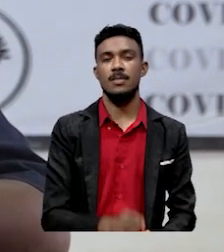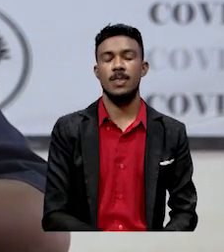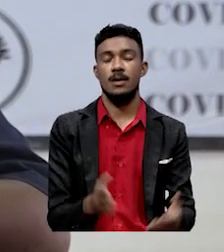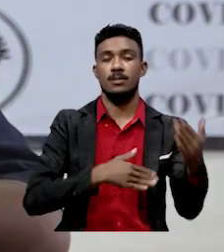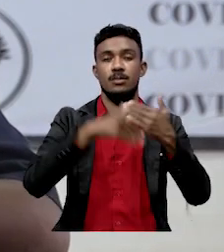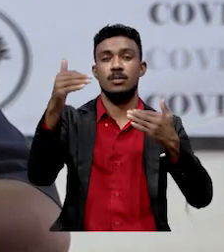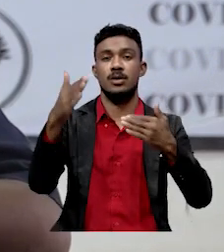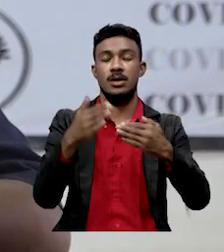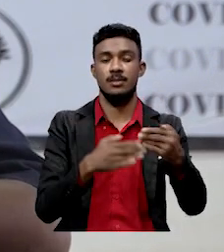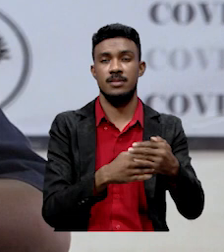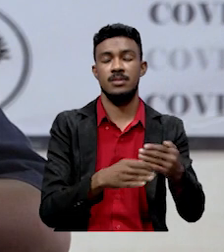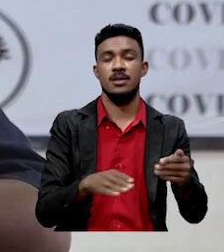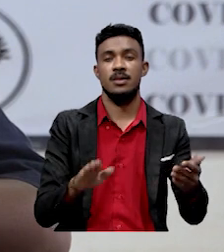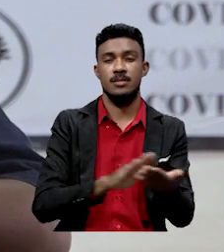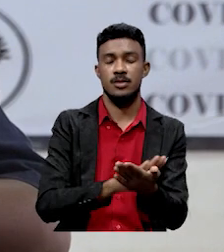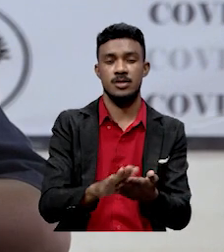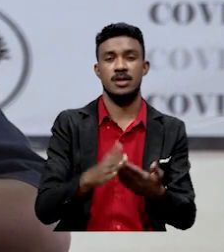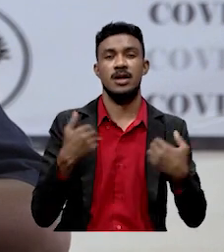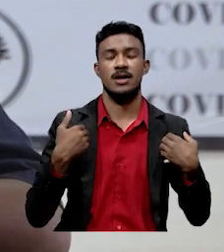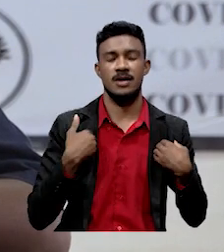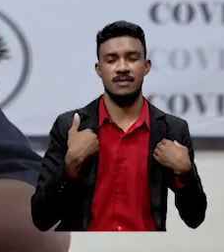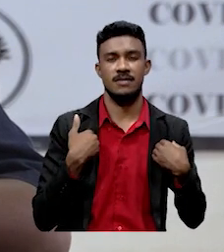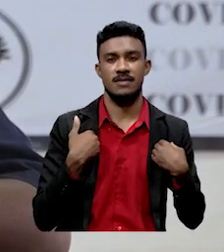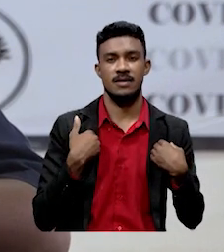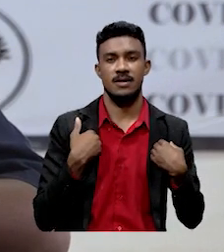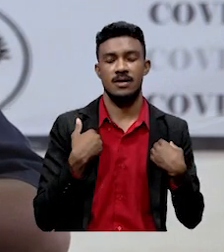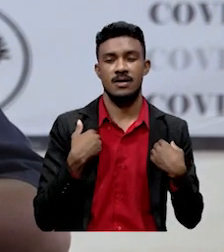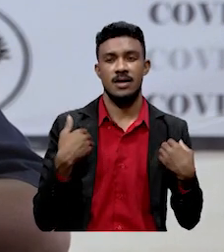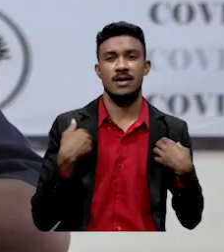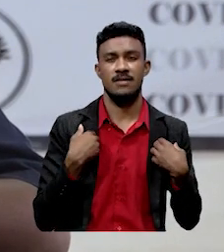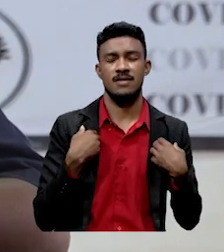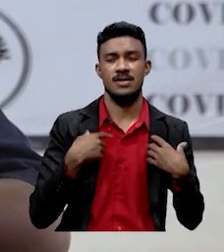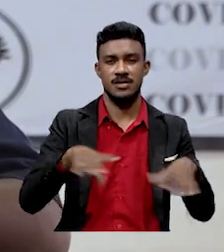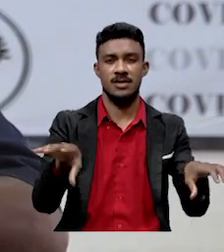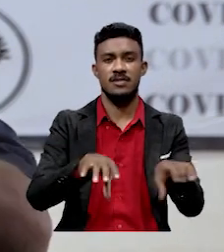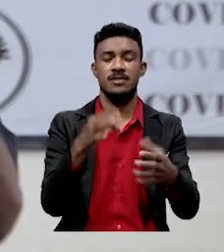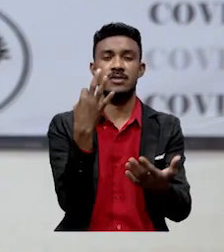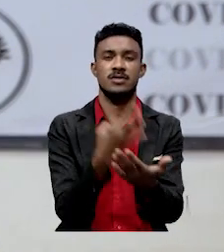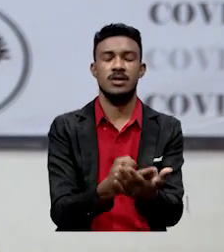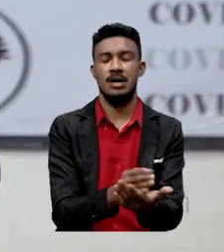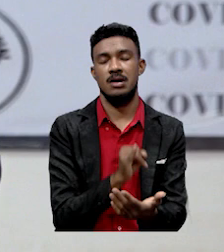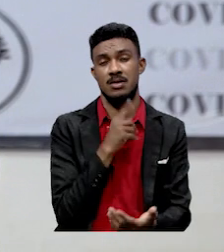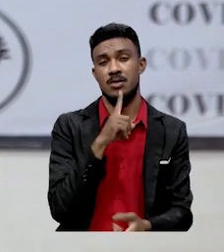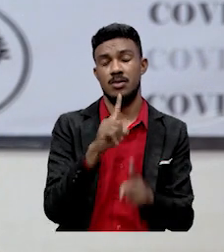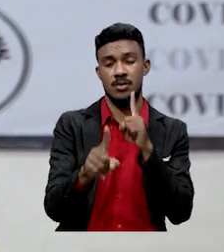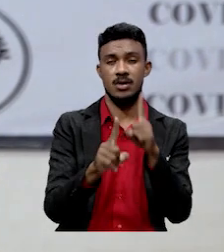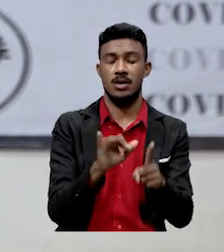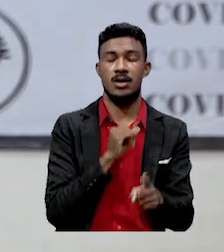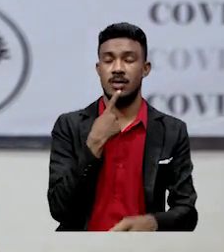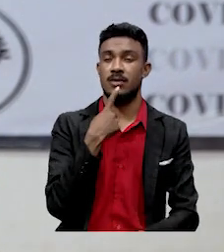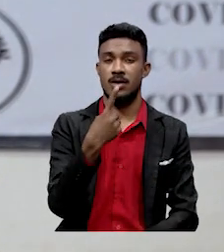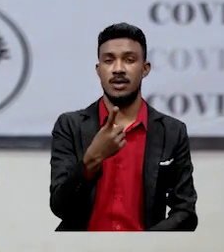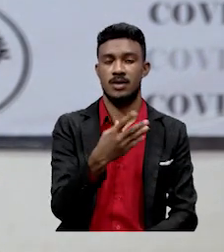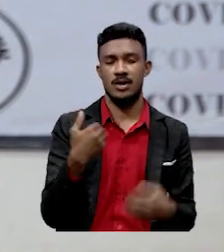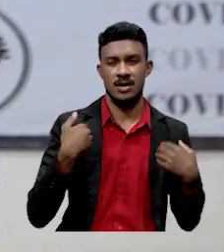problema mos iha ya asunto gestão na hone en cargo se ta se cole me hawa tu dia problema ya